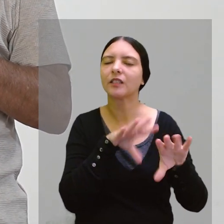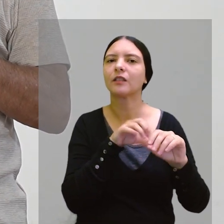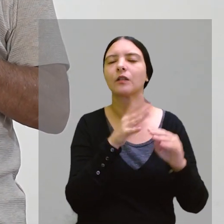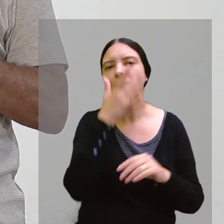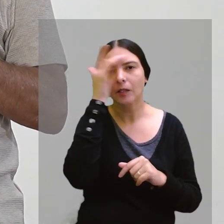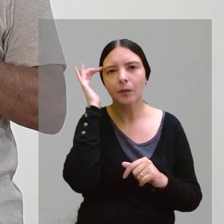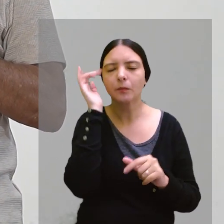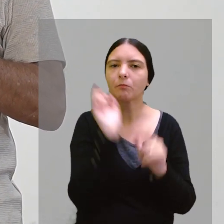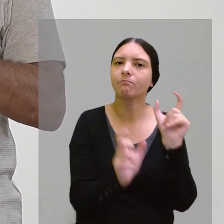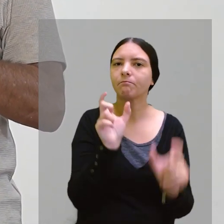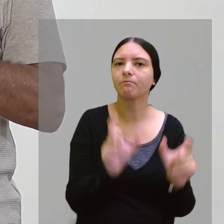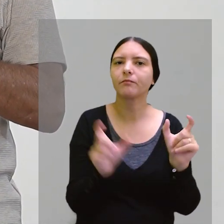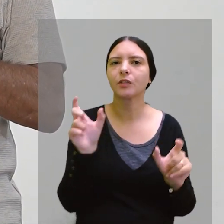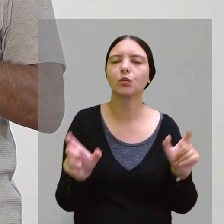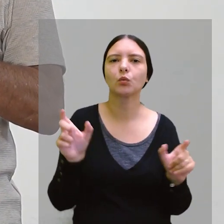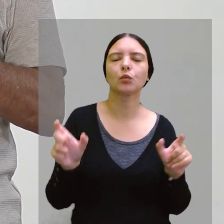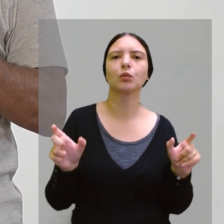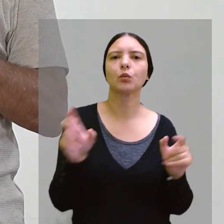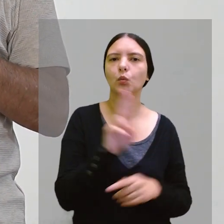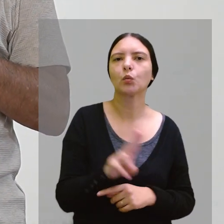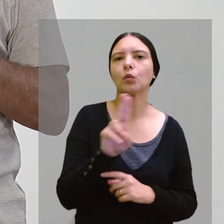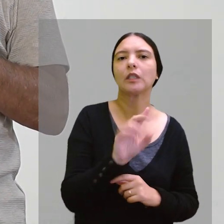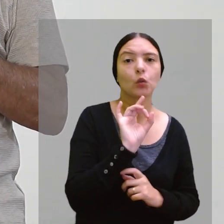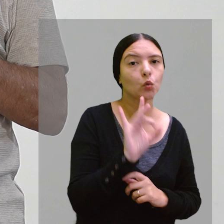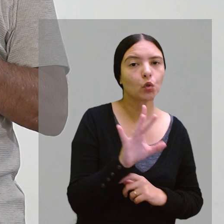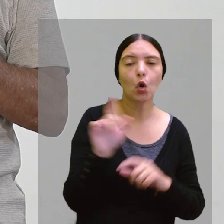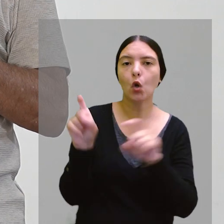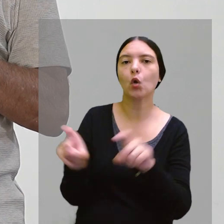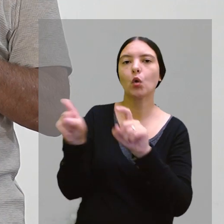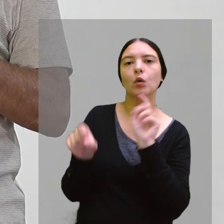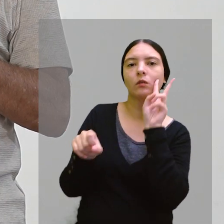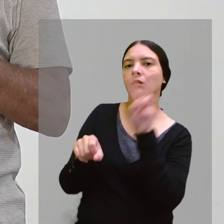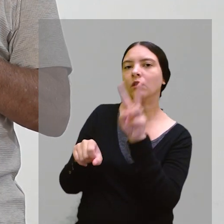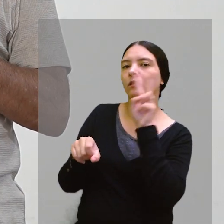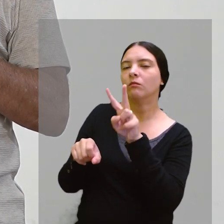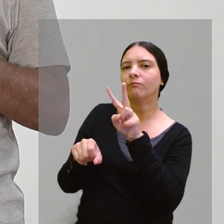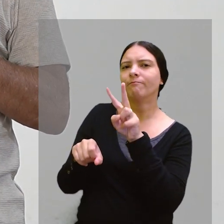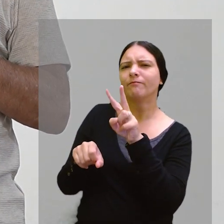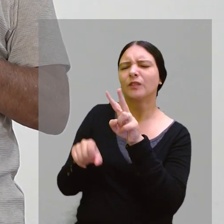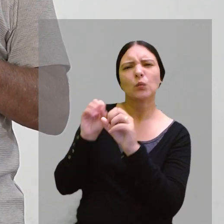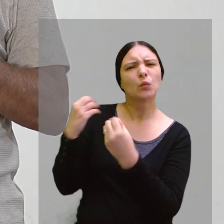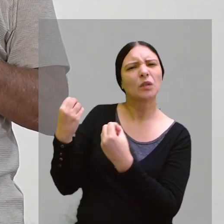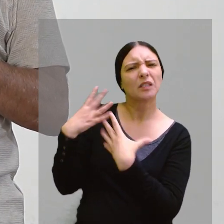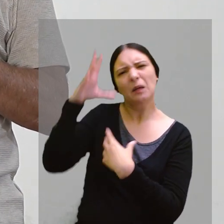as pessoas que estavam usando apenas a tela do computador tinha caído